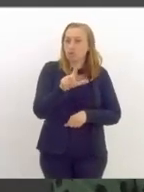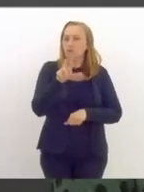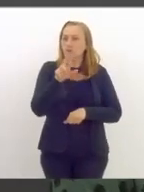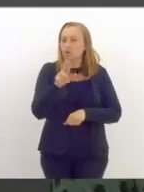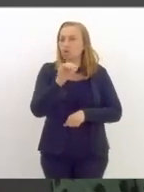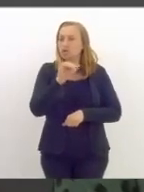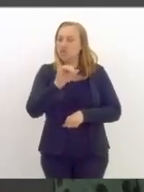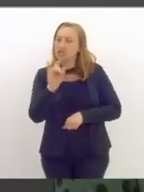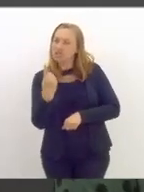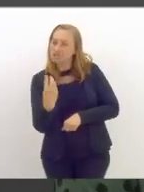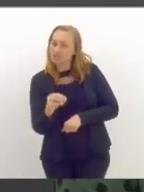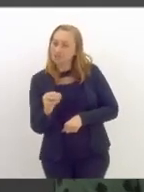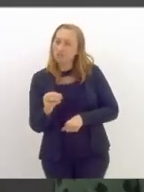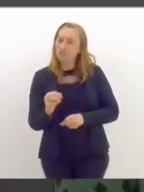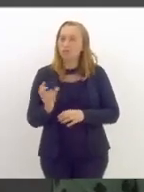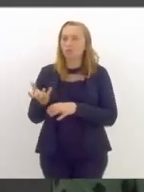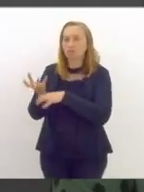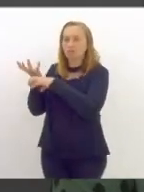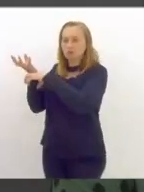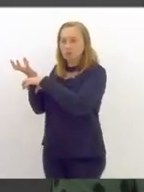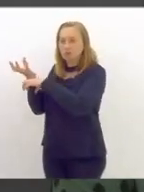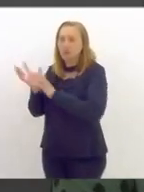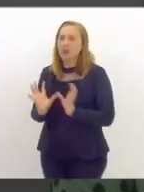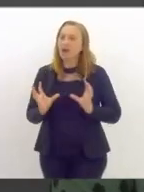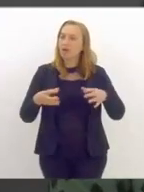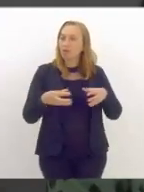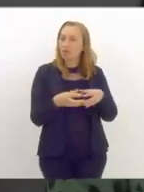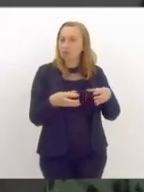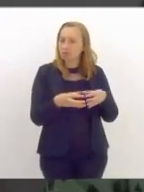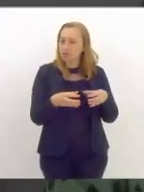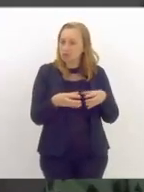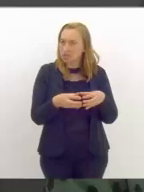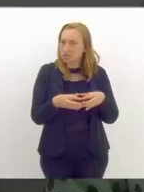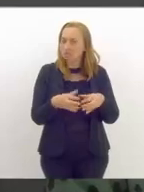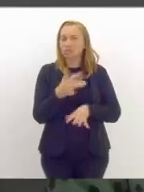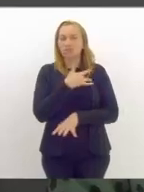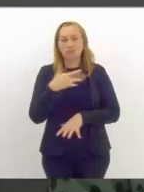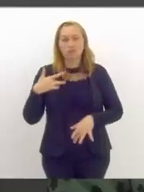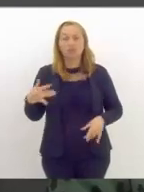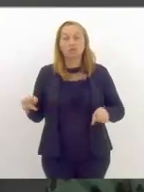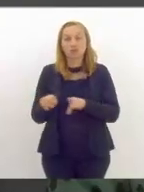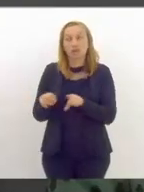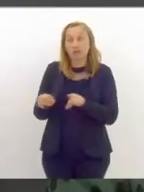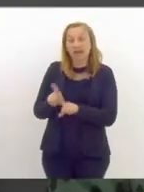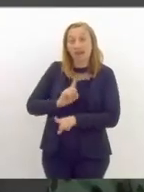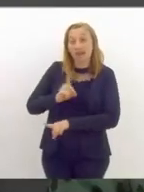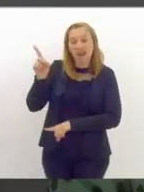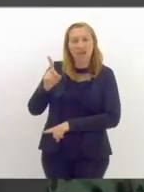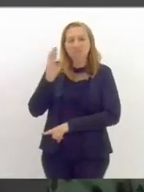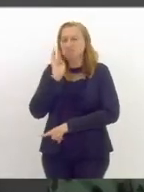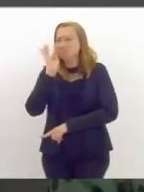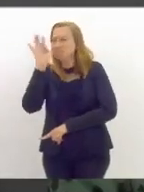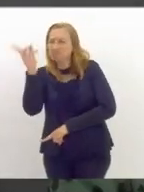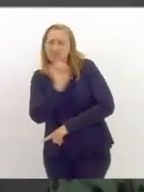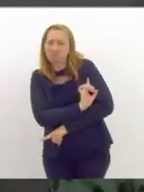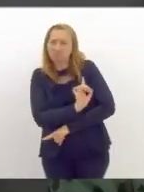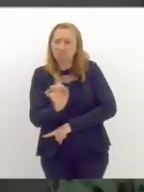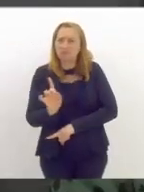Congresso Nacional a comissão que corresponderia aqui à Comissão de Saúde, nós não imaginávamos